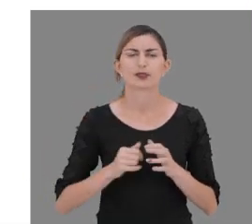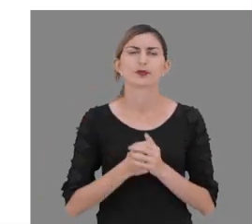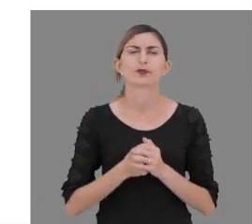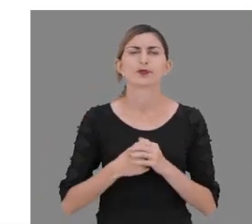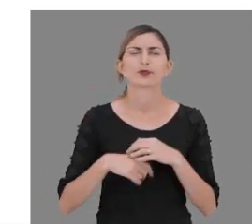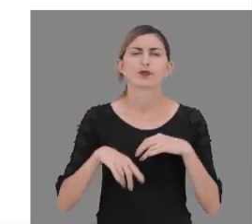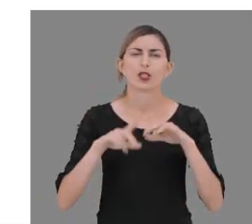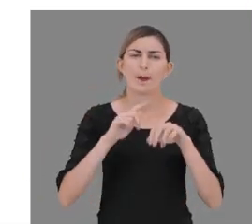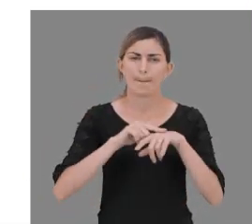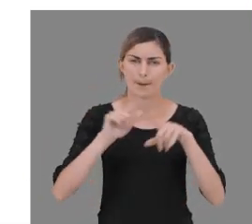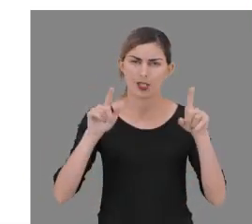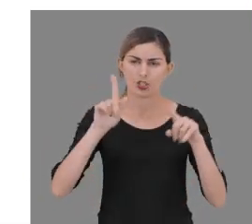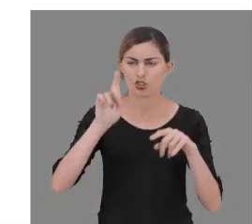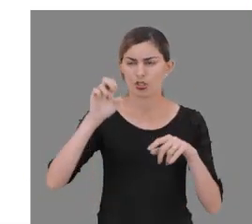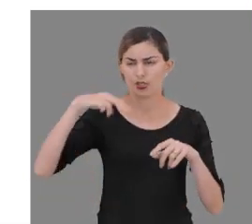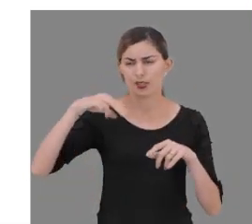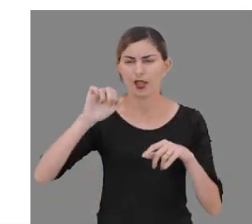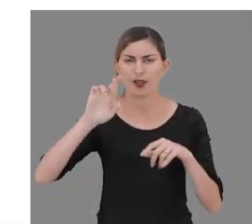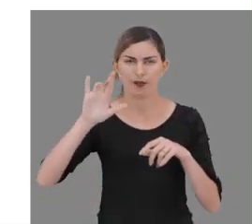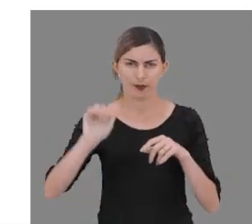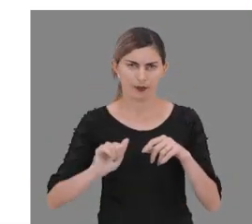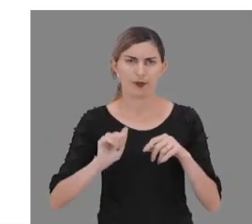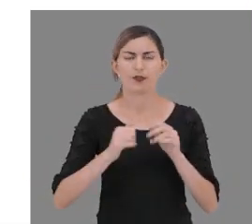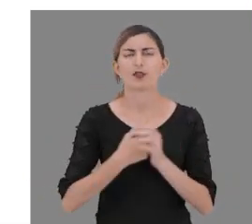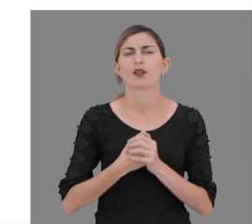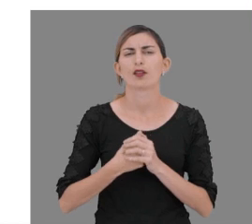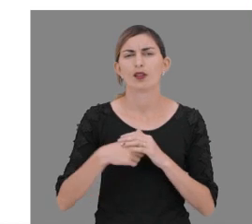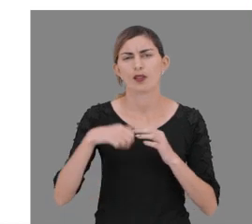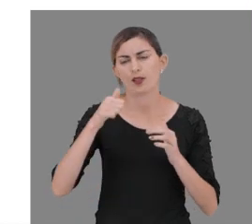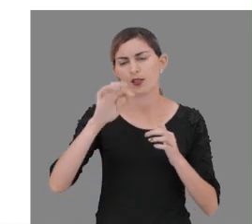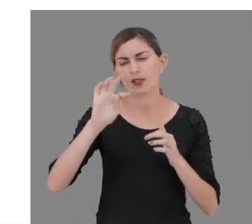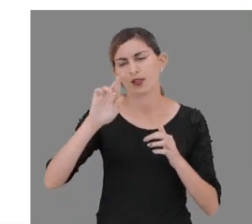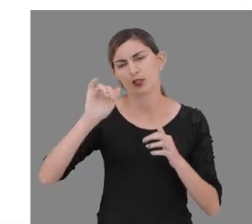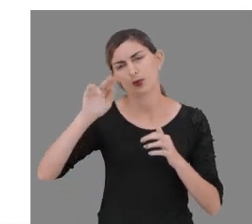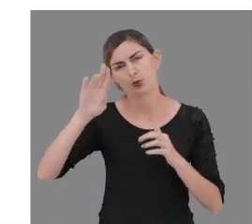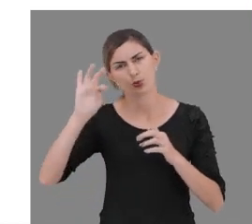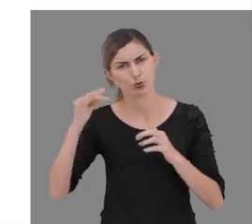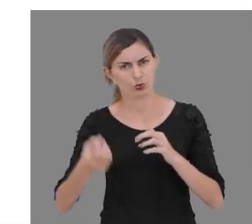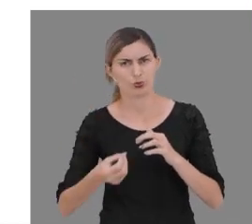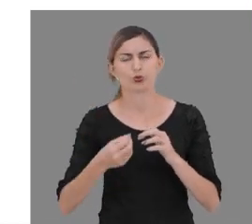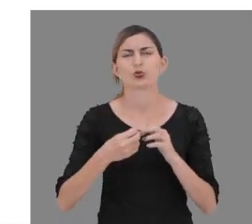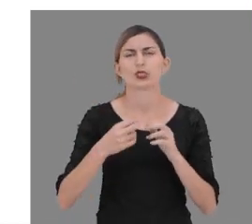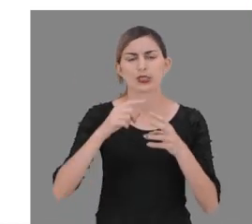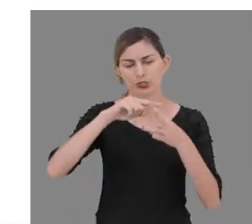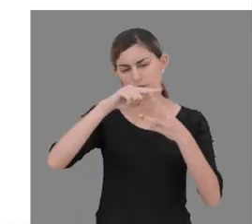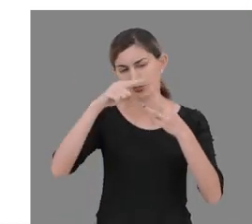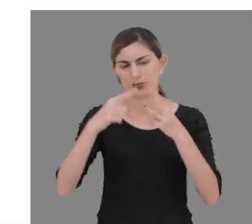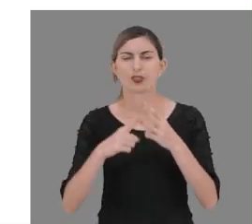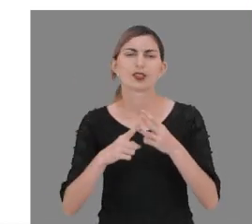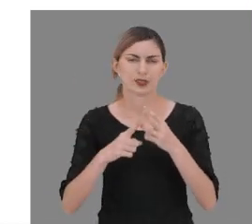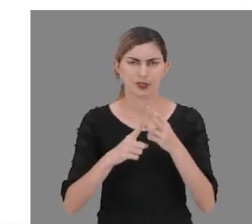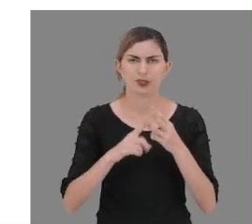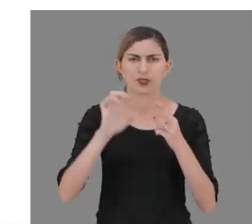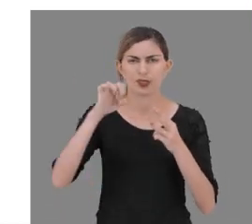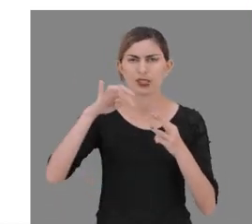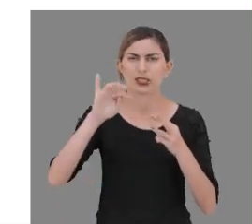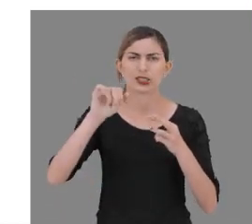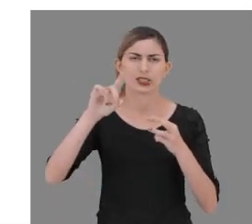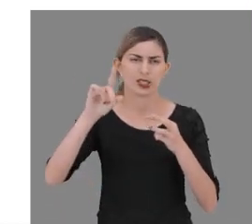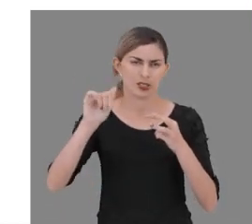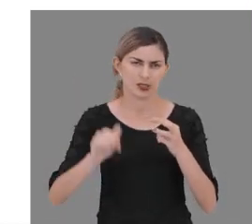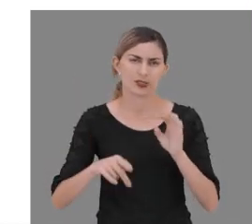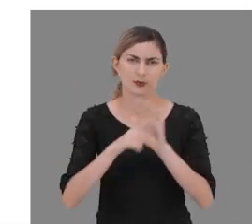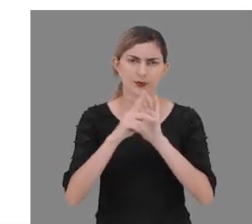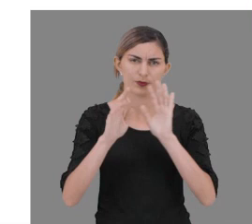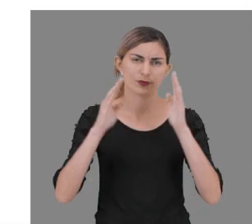entidade uma entidade mais genérica contendo atributos dessas três